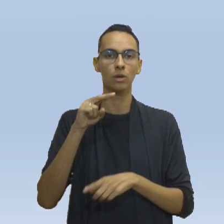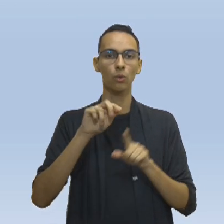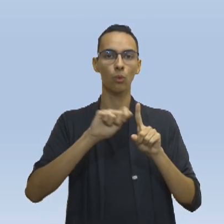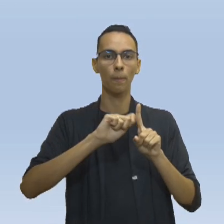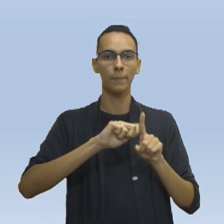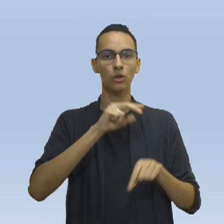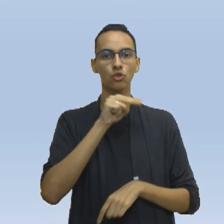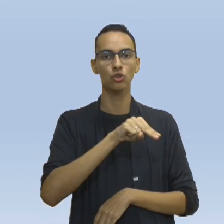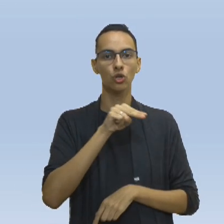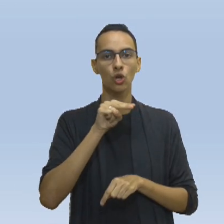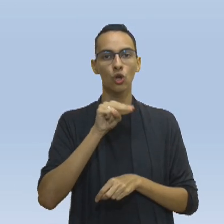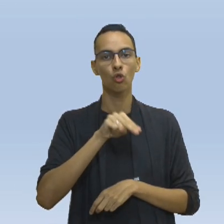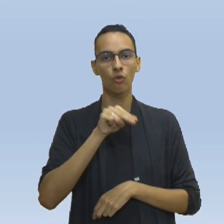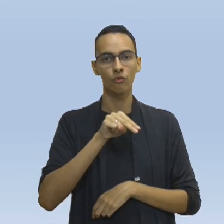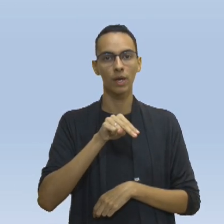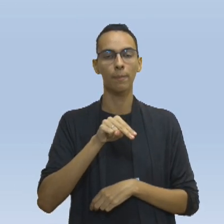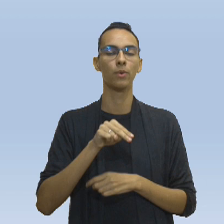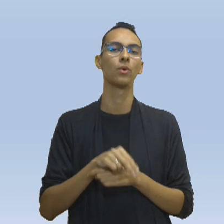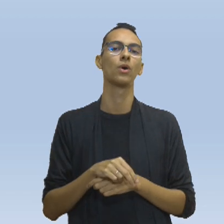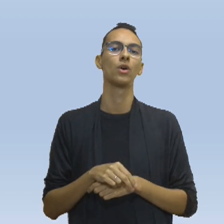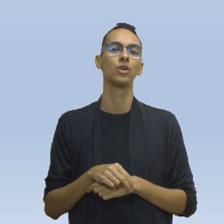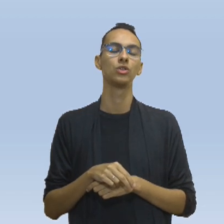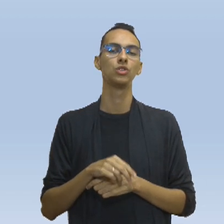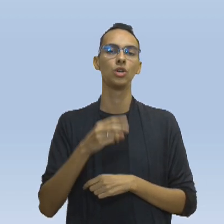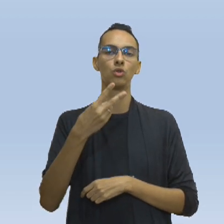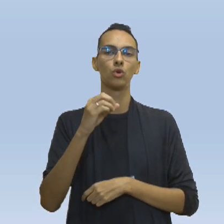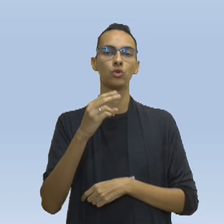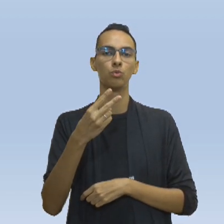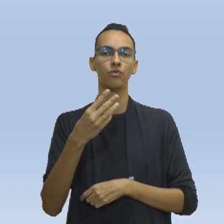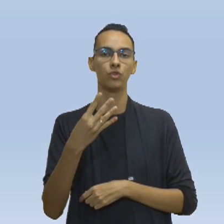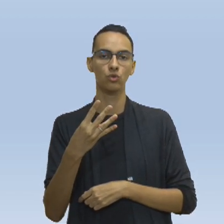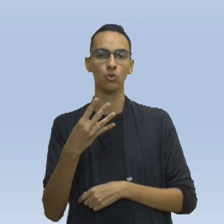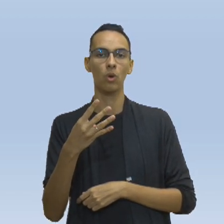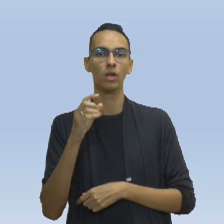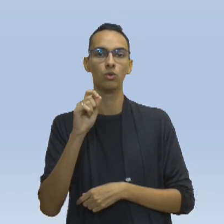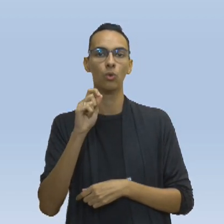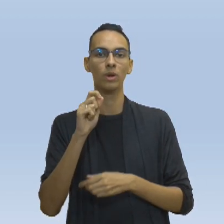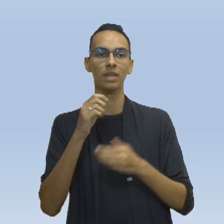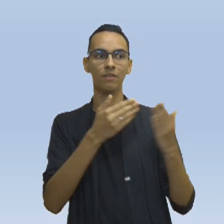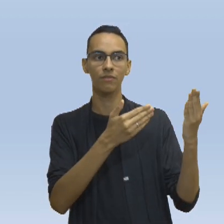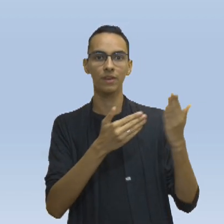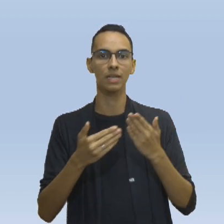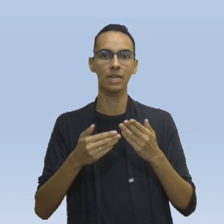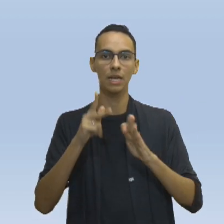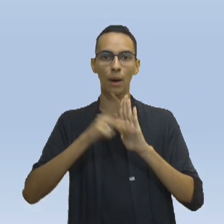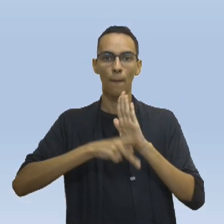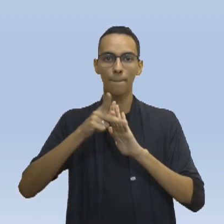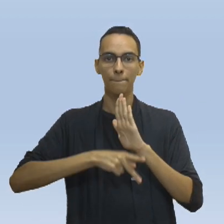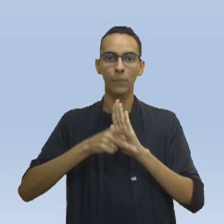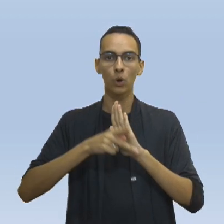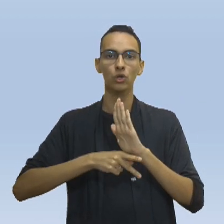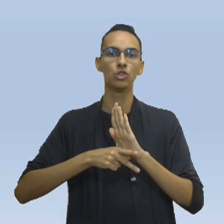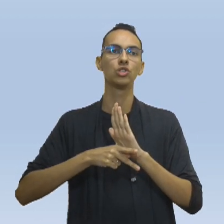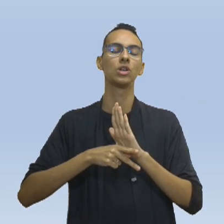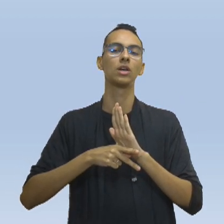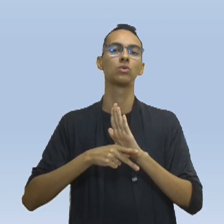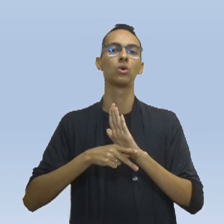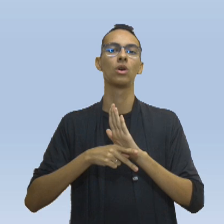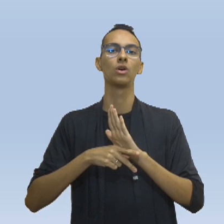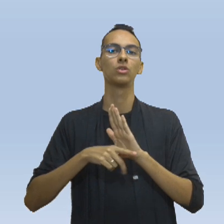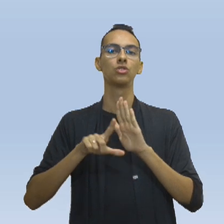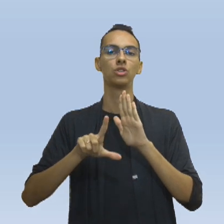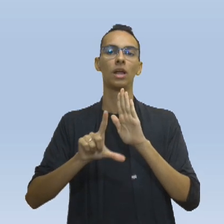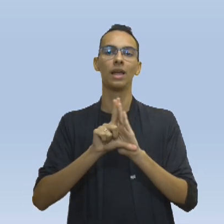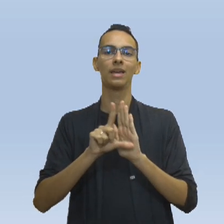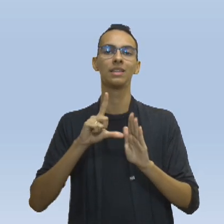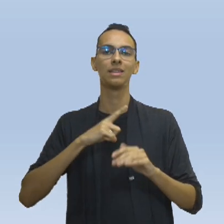com bastante conhecimento do que viria no projeto de lei de 2025, houve a necessidade de